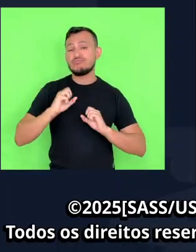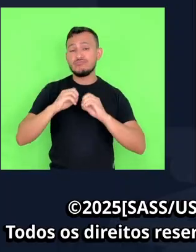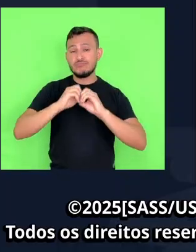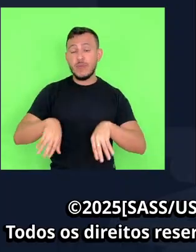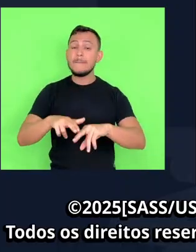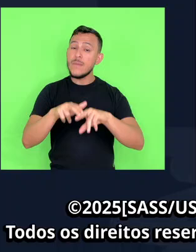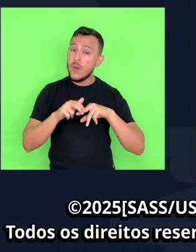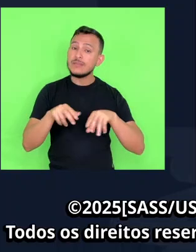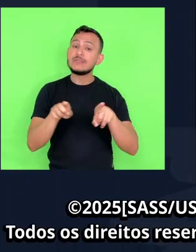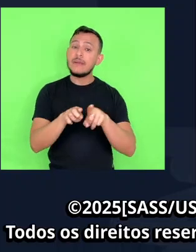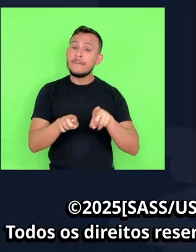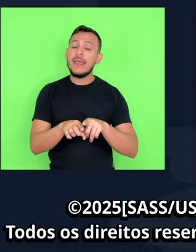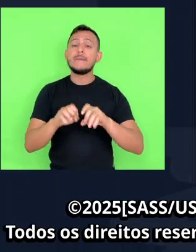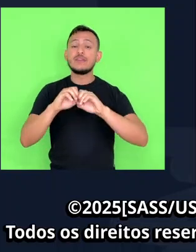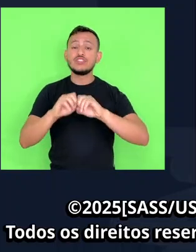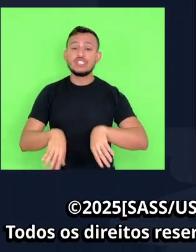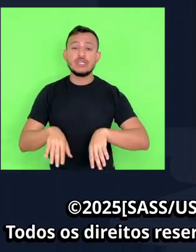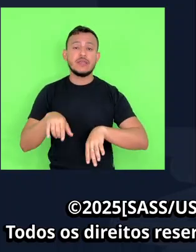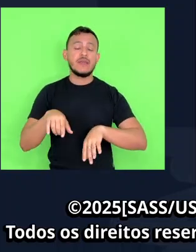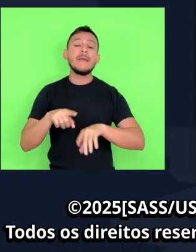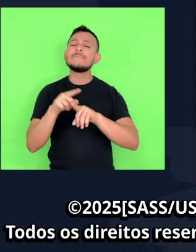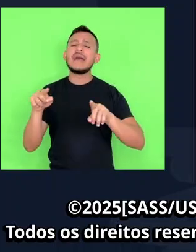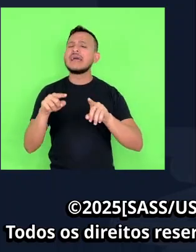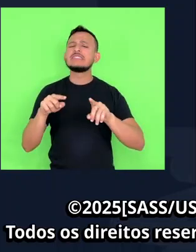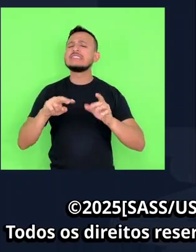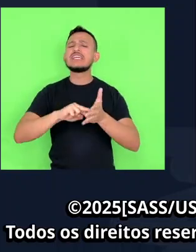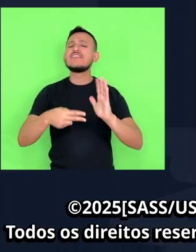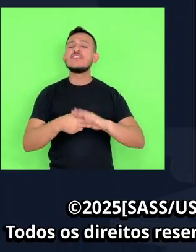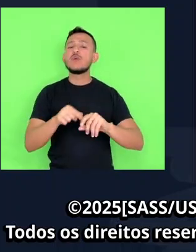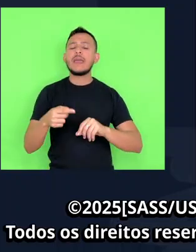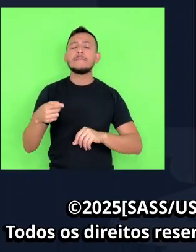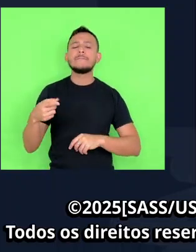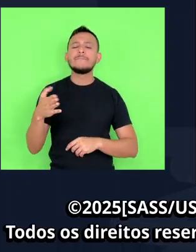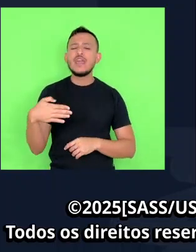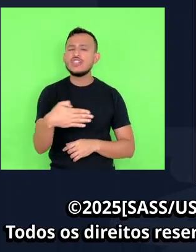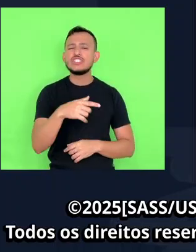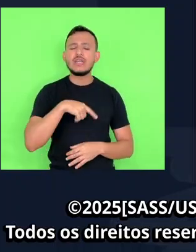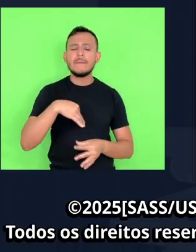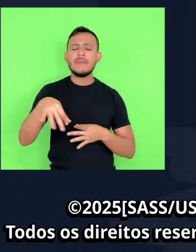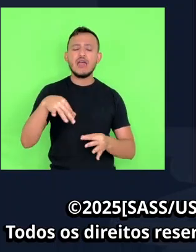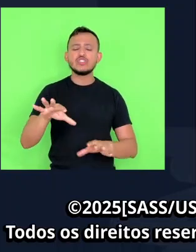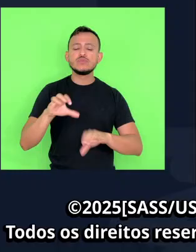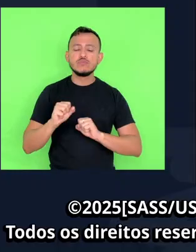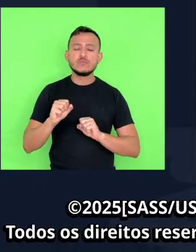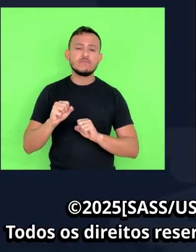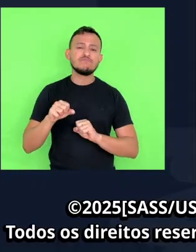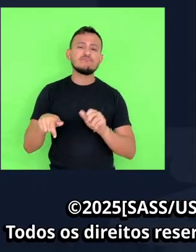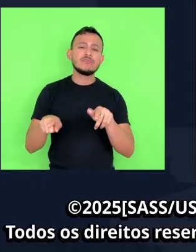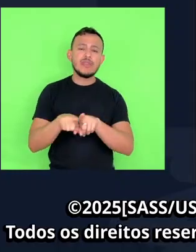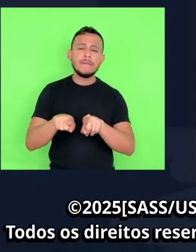a produção agrícola. Mas o que tem a ver o peixe contaminado por microplástico com produção